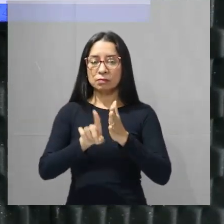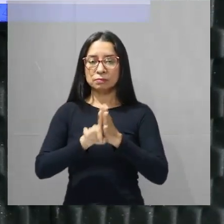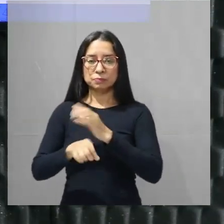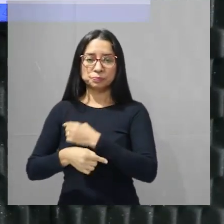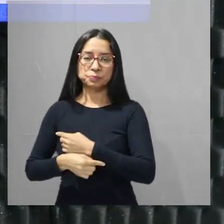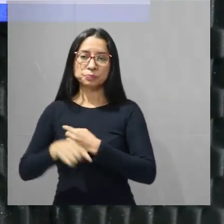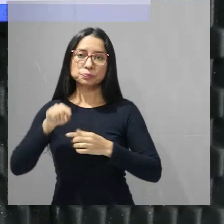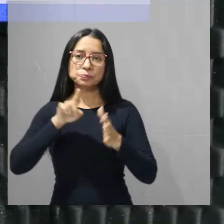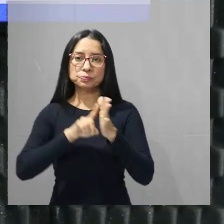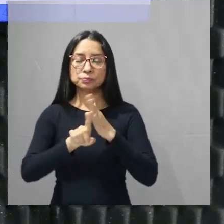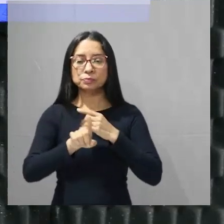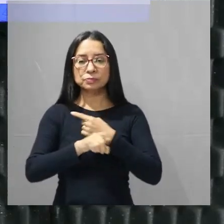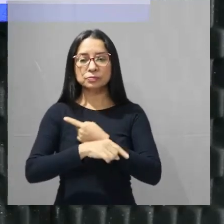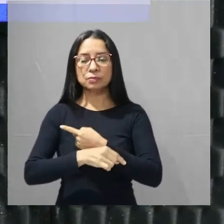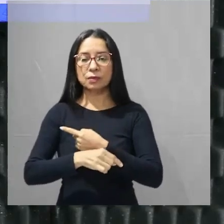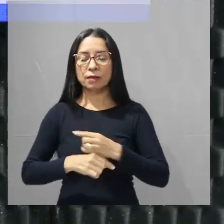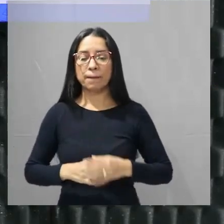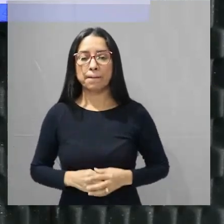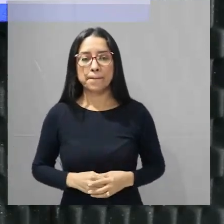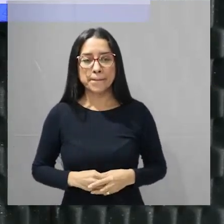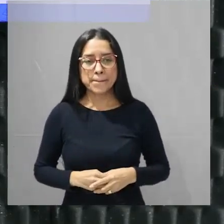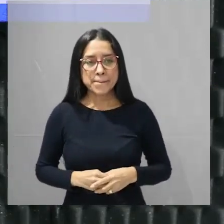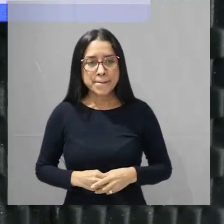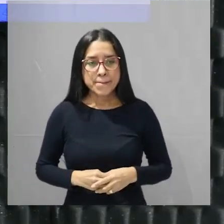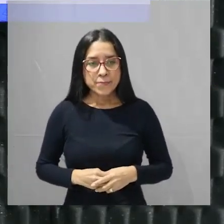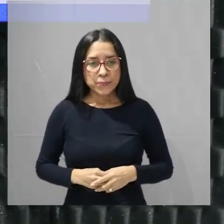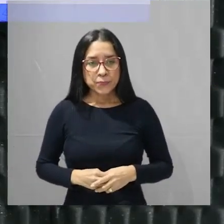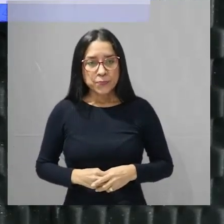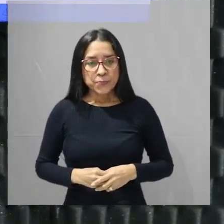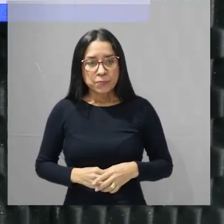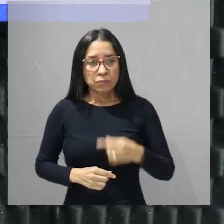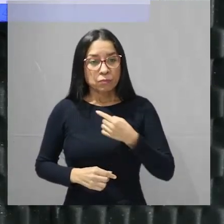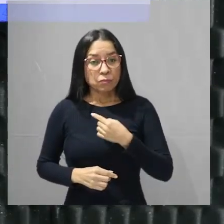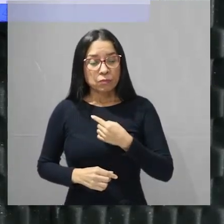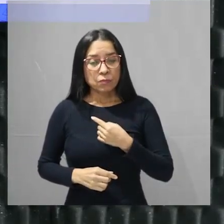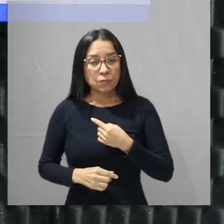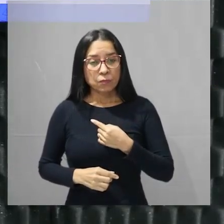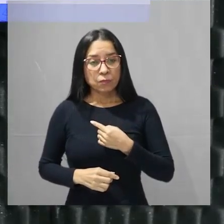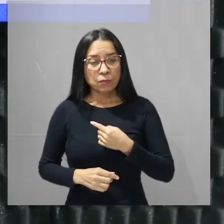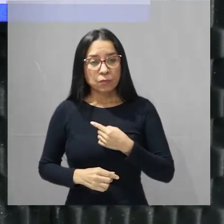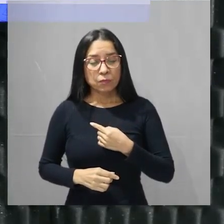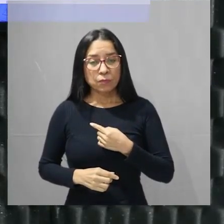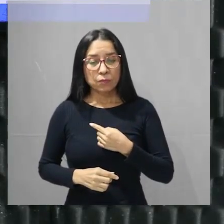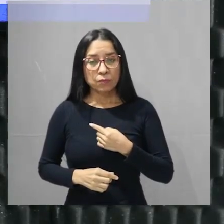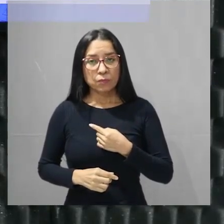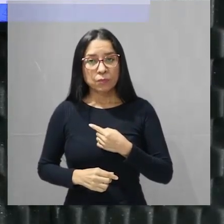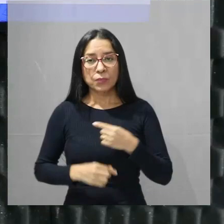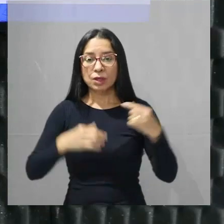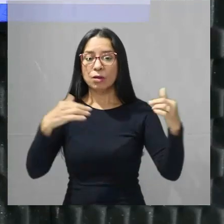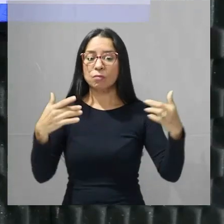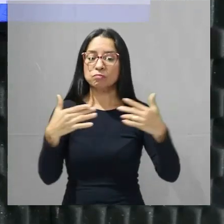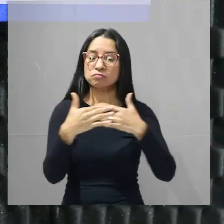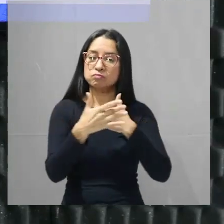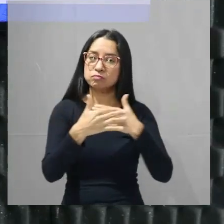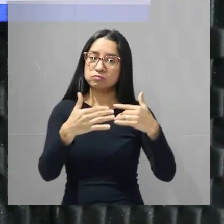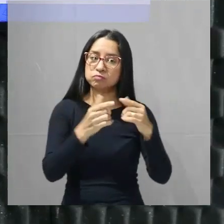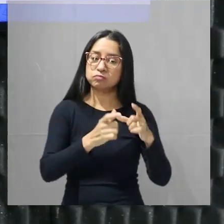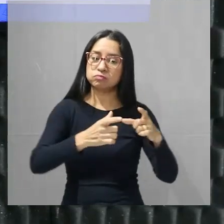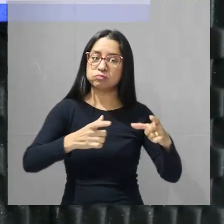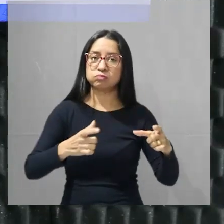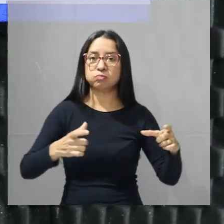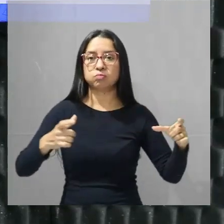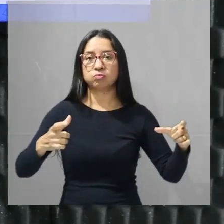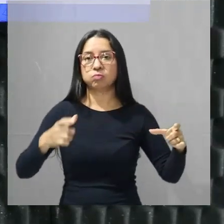ele te pergunta, o resultado desse processo geográfico descrito, qual foi esse processo? A urbanização rápida né, do nosso país.